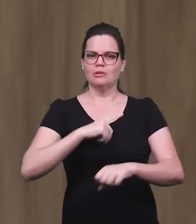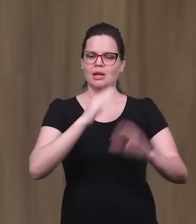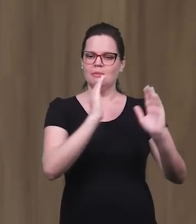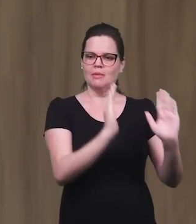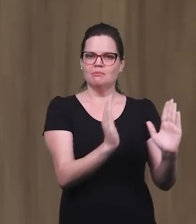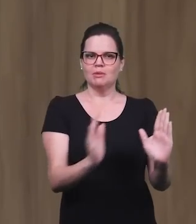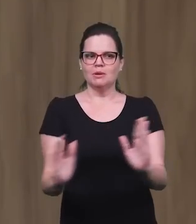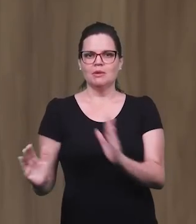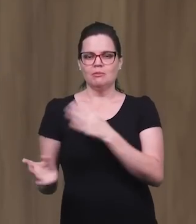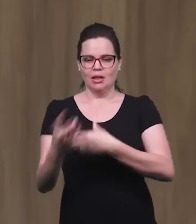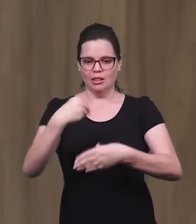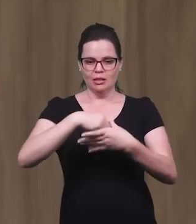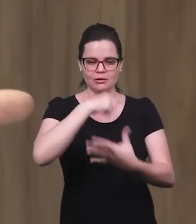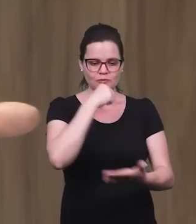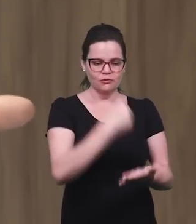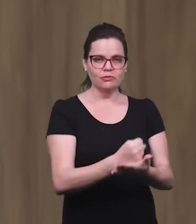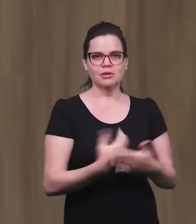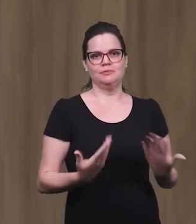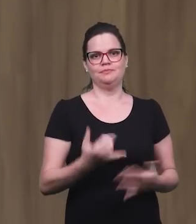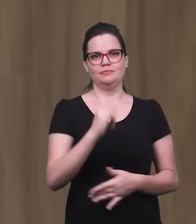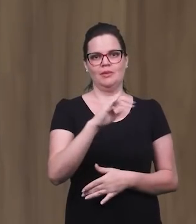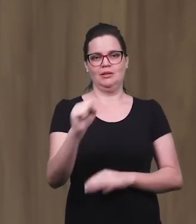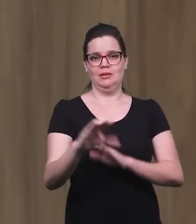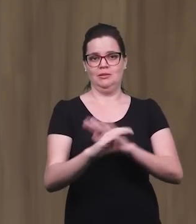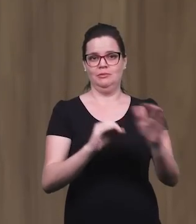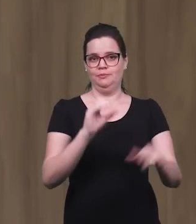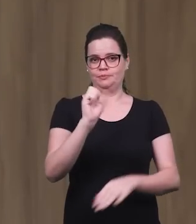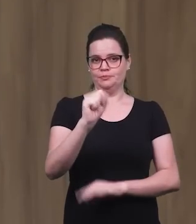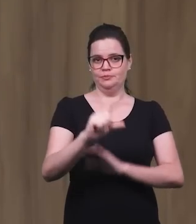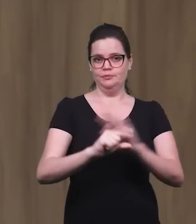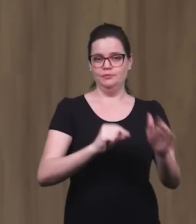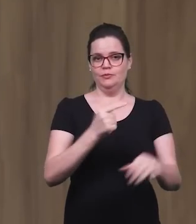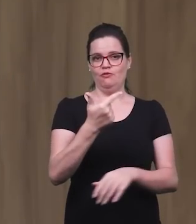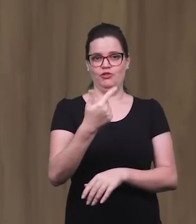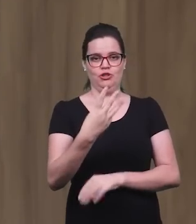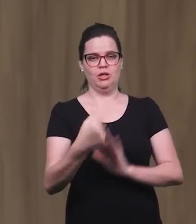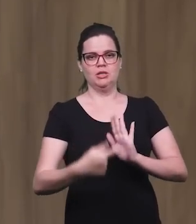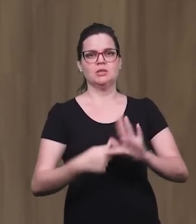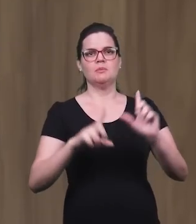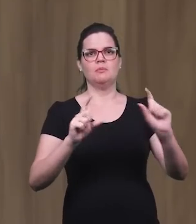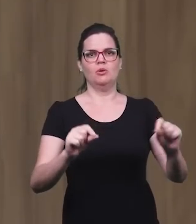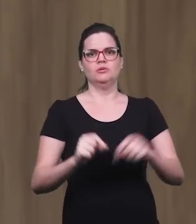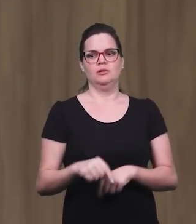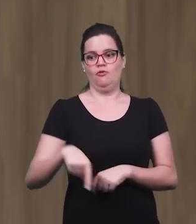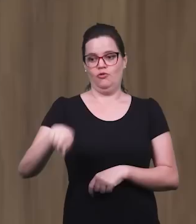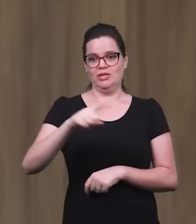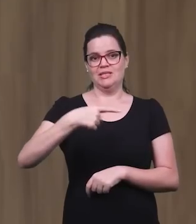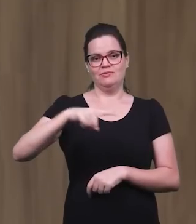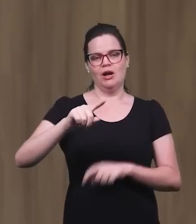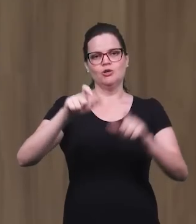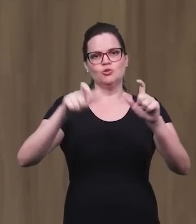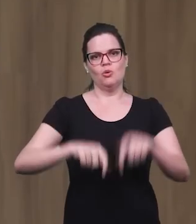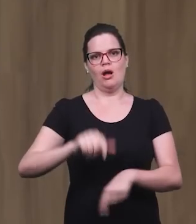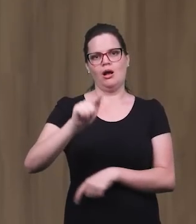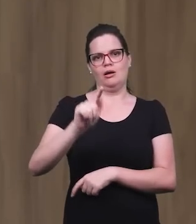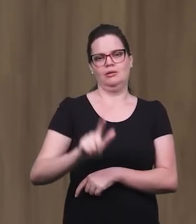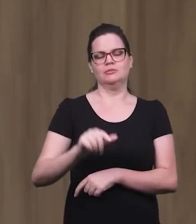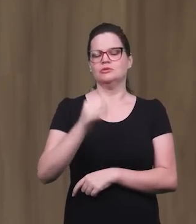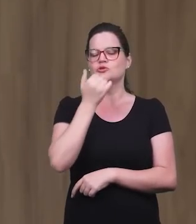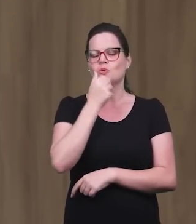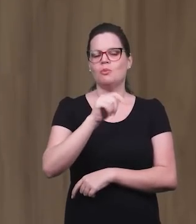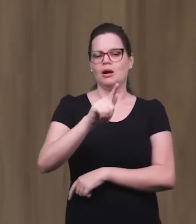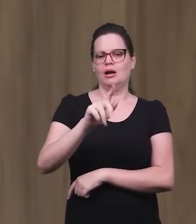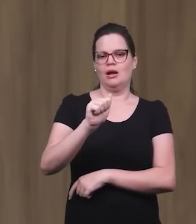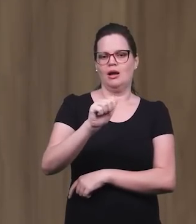a vinda dele na Galileia, Isaías 8, 23, fala que ele ministraria na Galileia. Então nós vamos vendo aqui vários